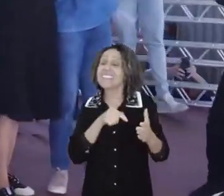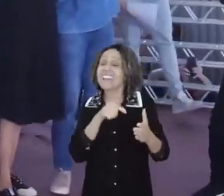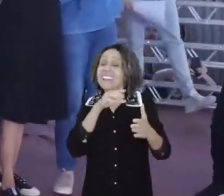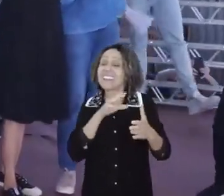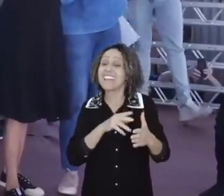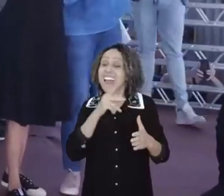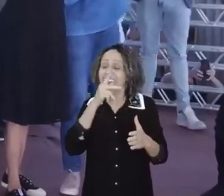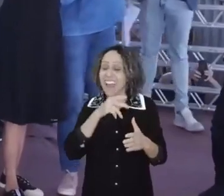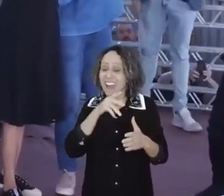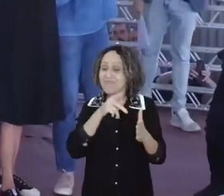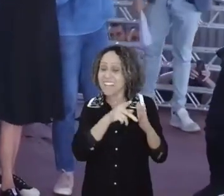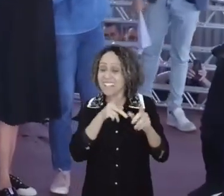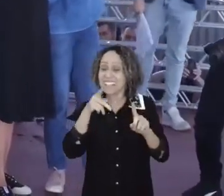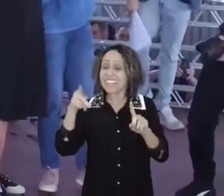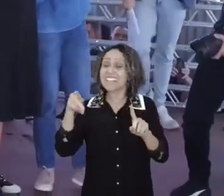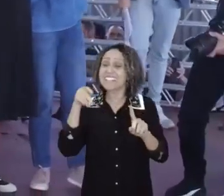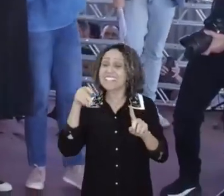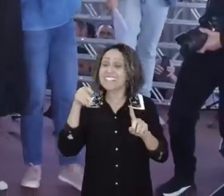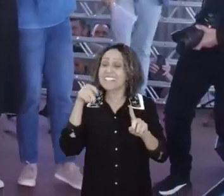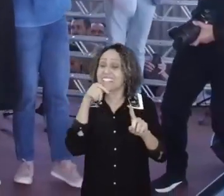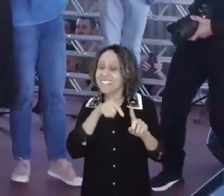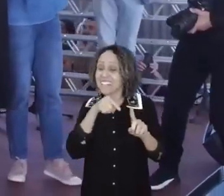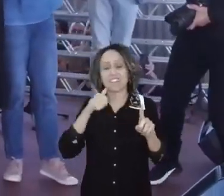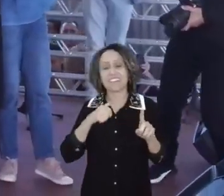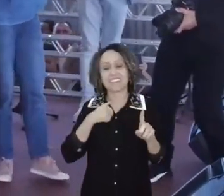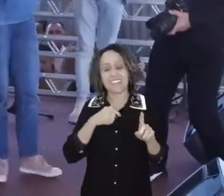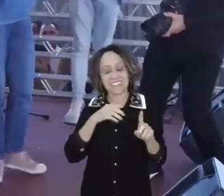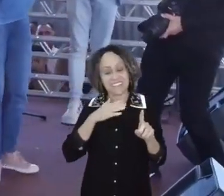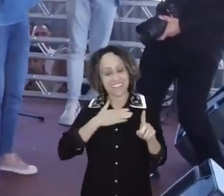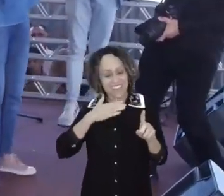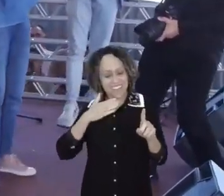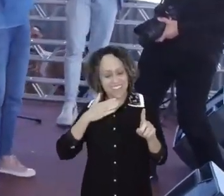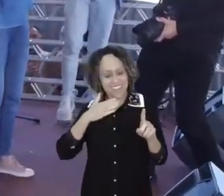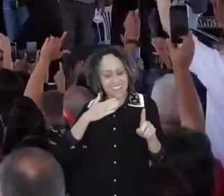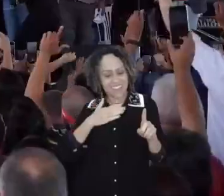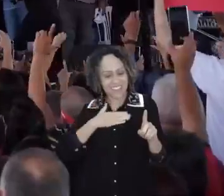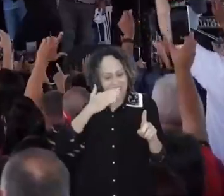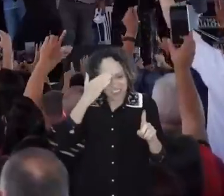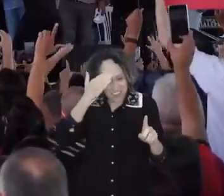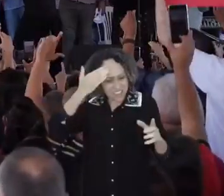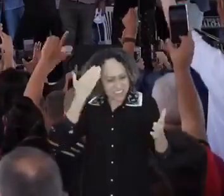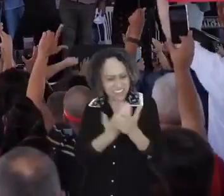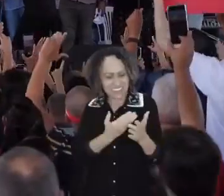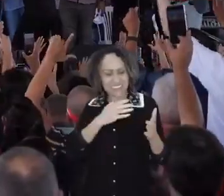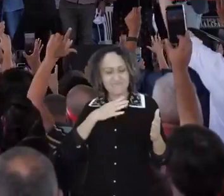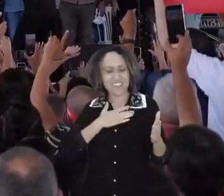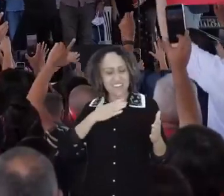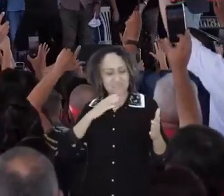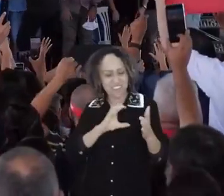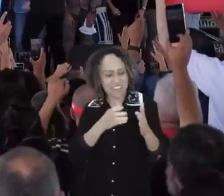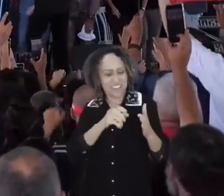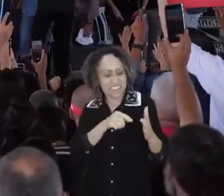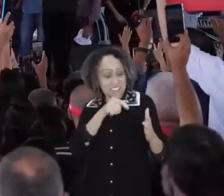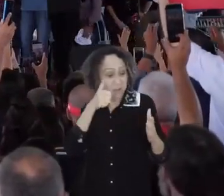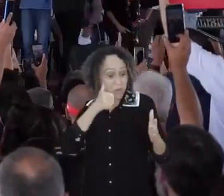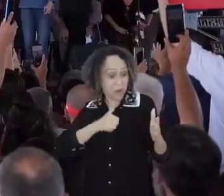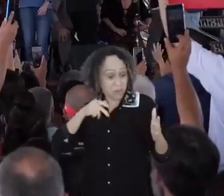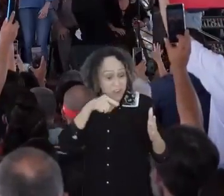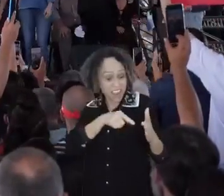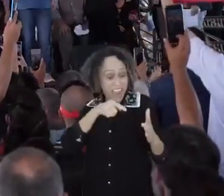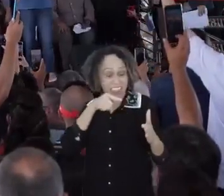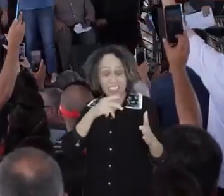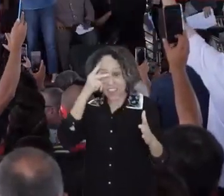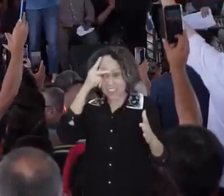meu partido. Eu boto fé, porque ele é presidido por mulher.